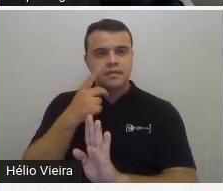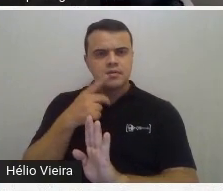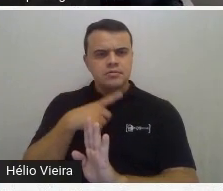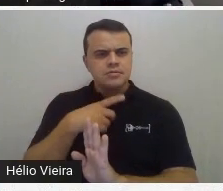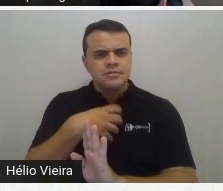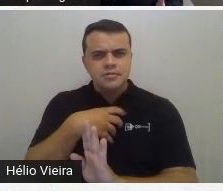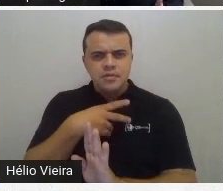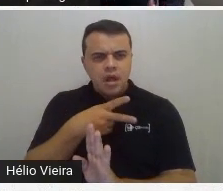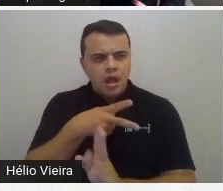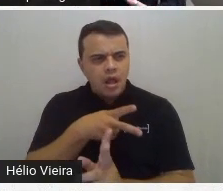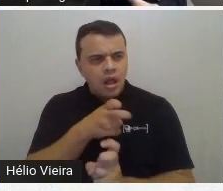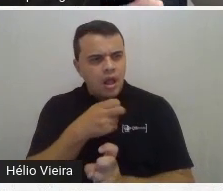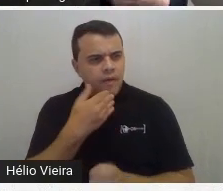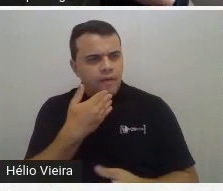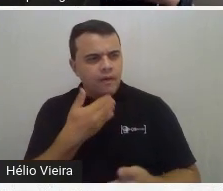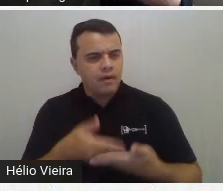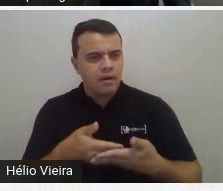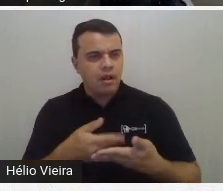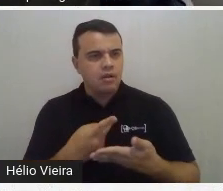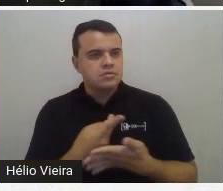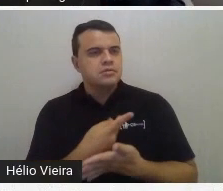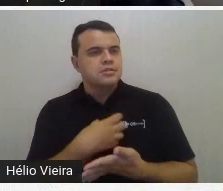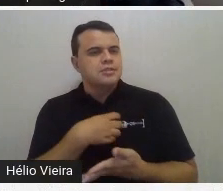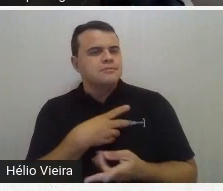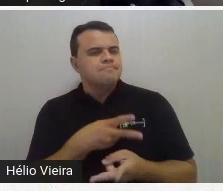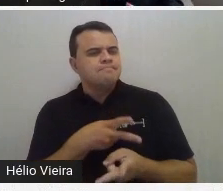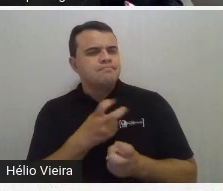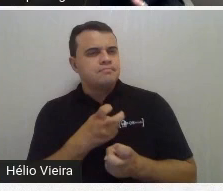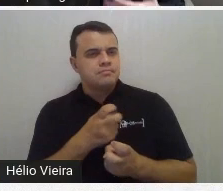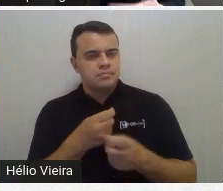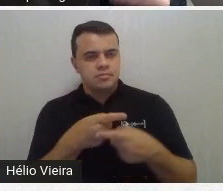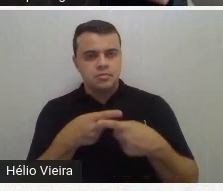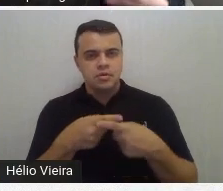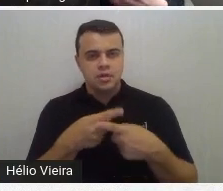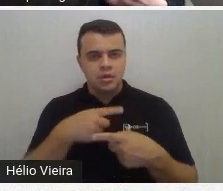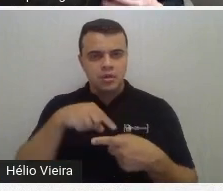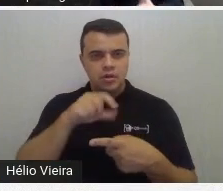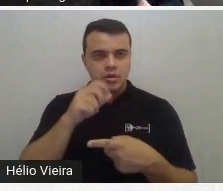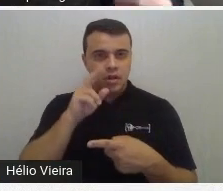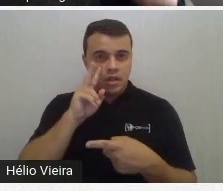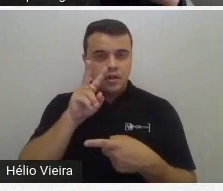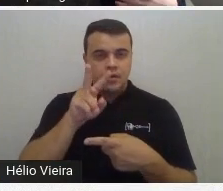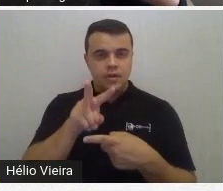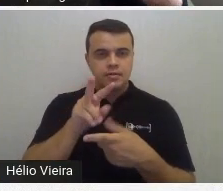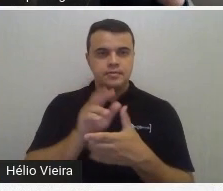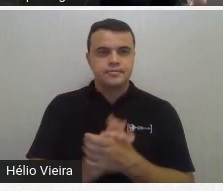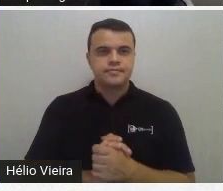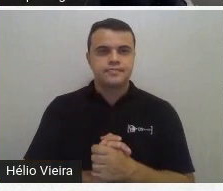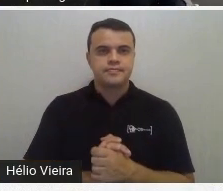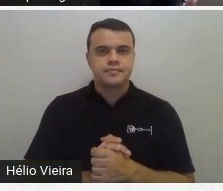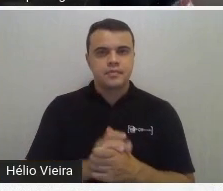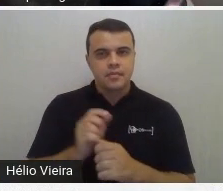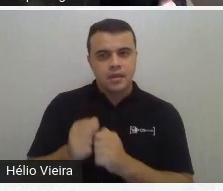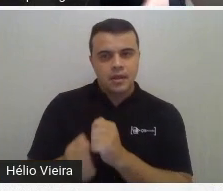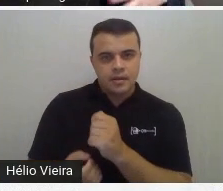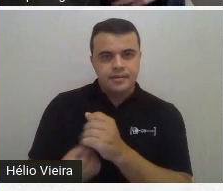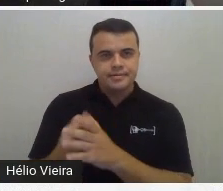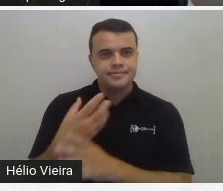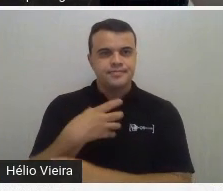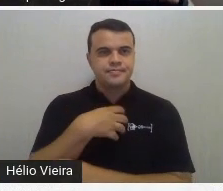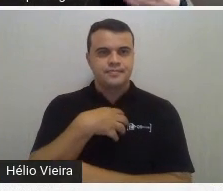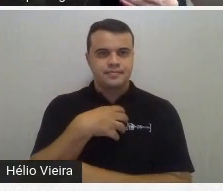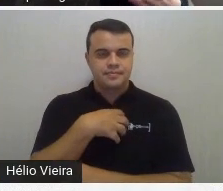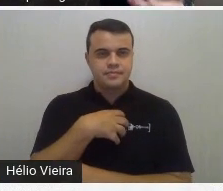reação diante da tela, que exista alguma sensação em nós que estamos observando. Então, que seja produzida essa sensação.